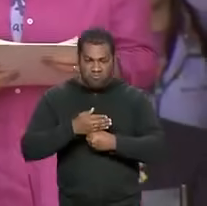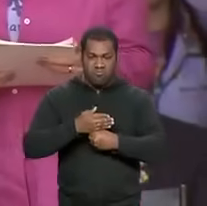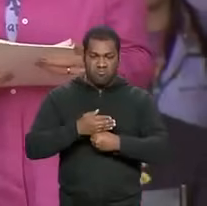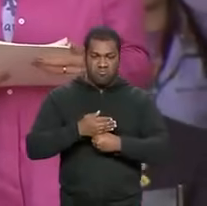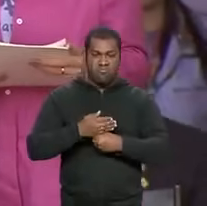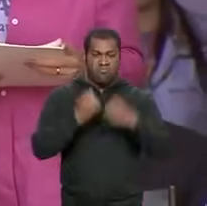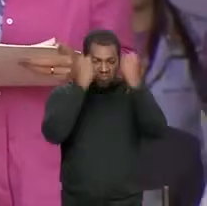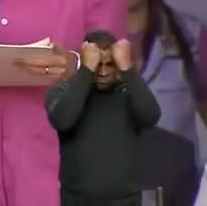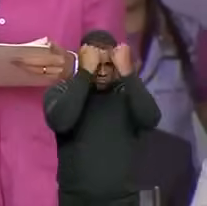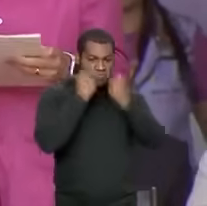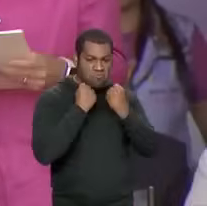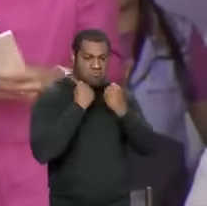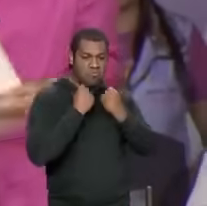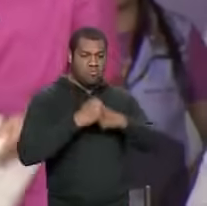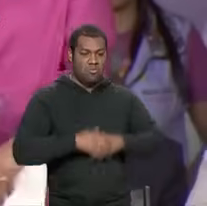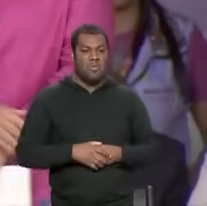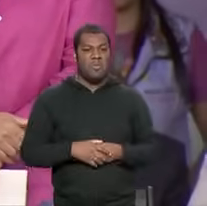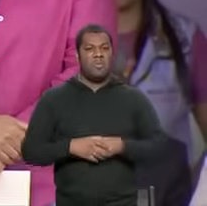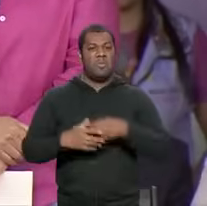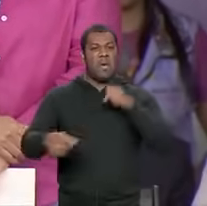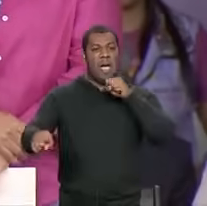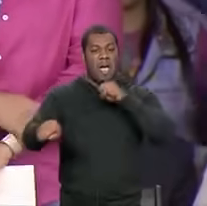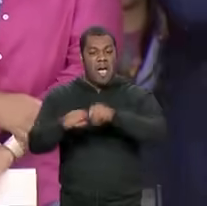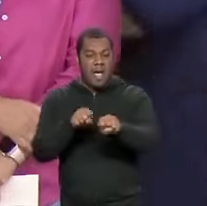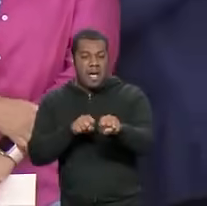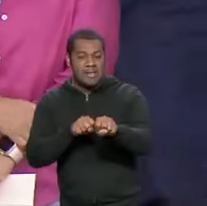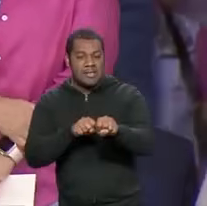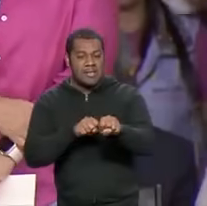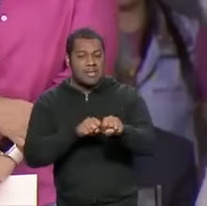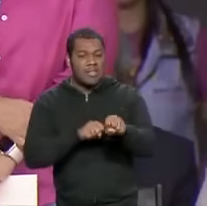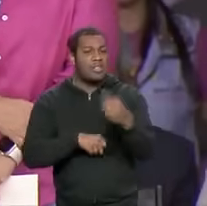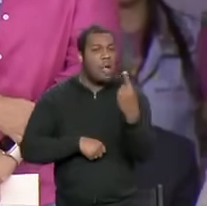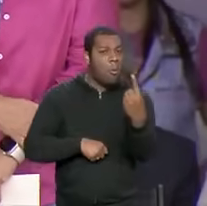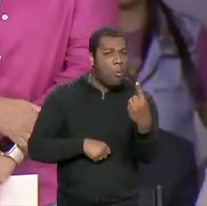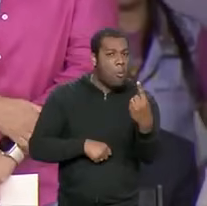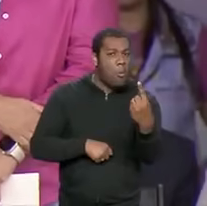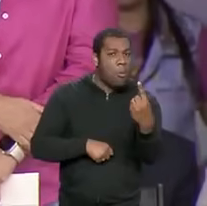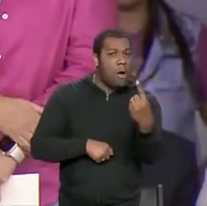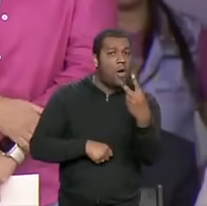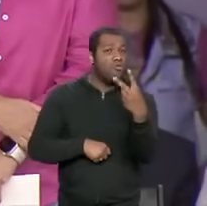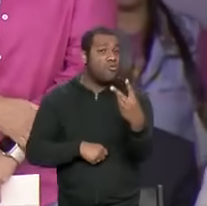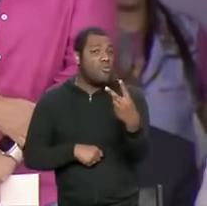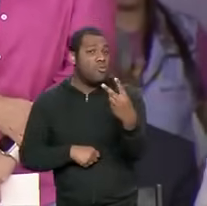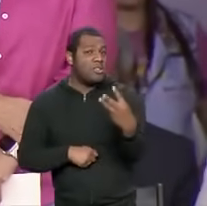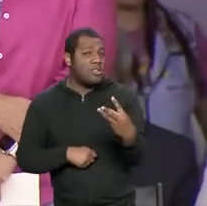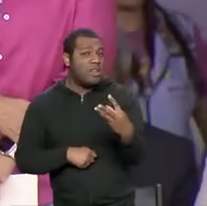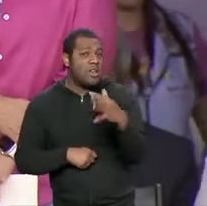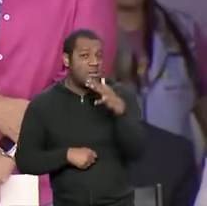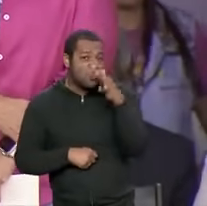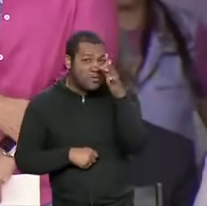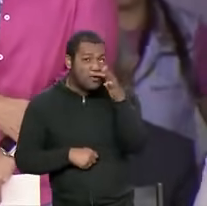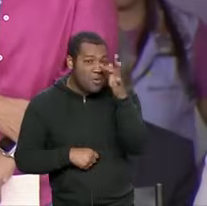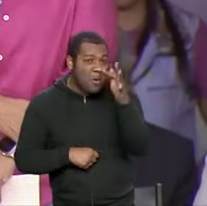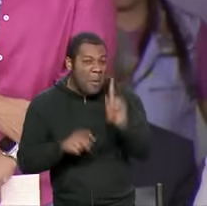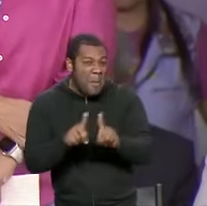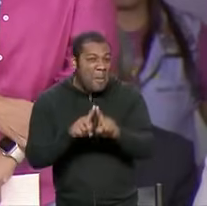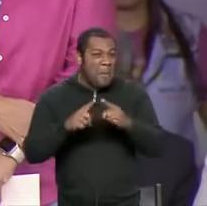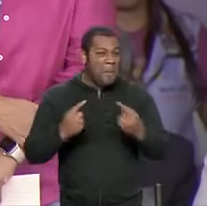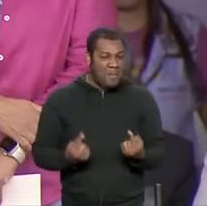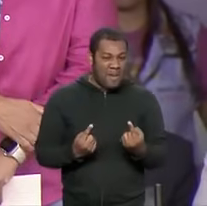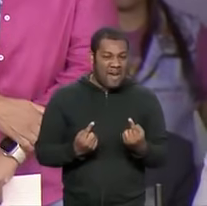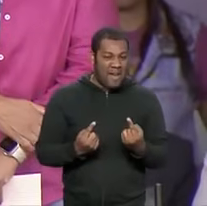golpistas podem matar uma duas ou três Margaridas Mas